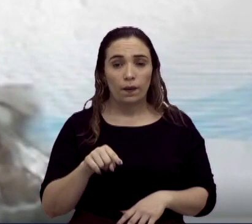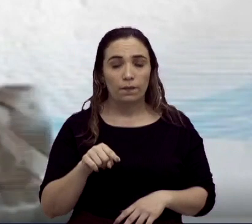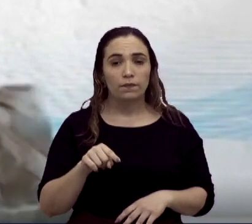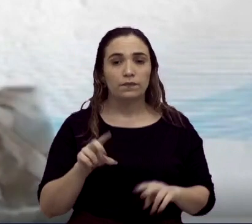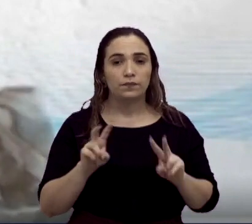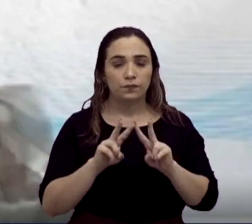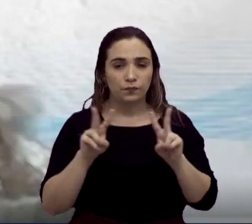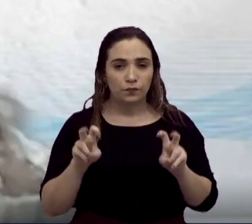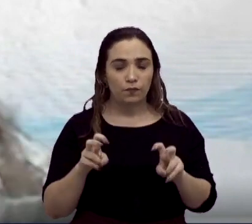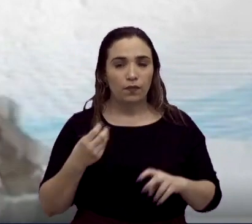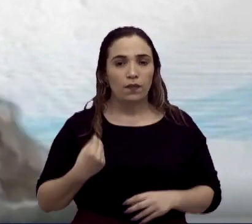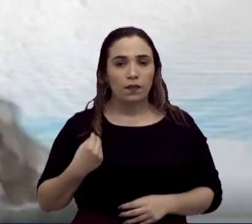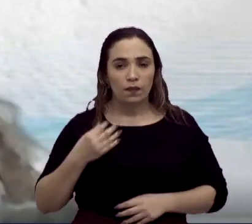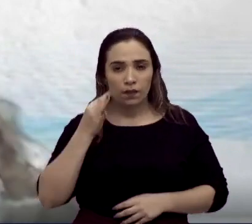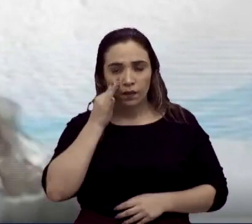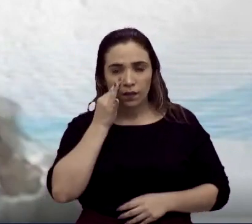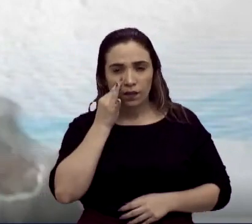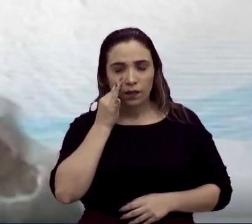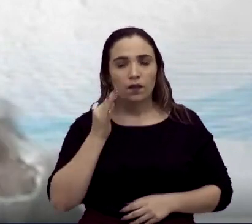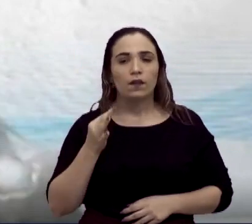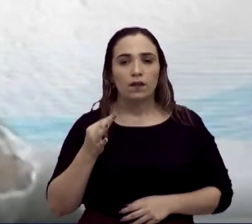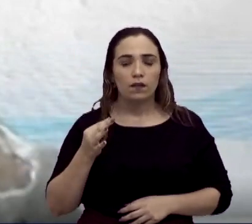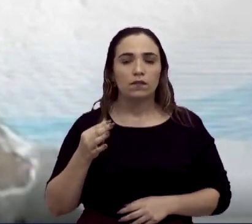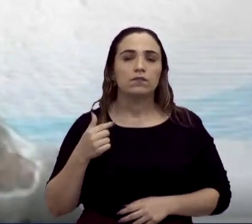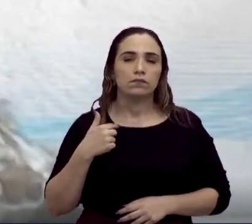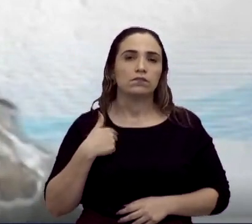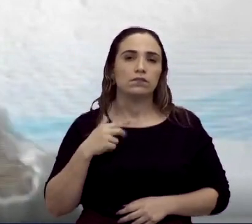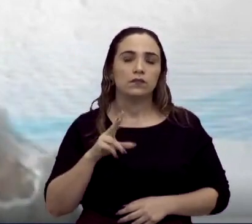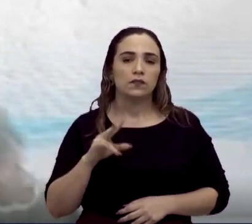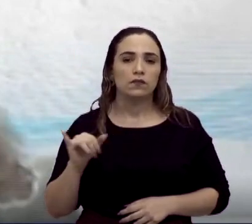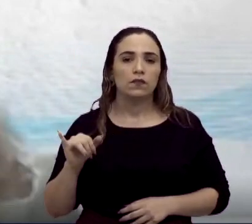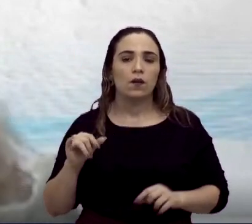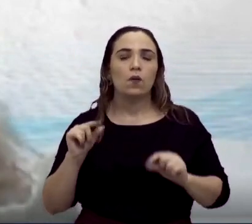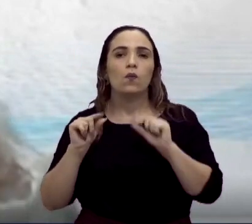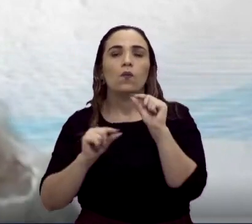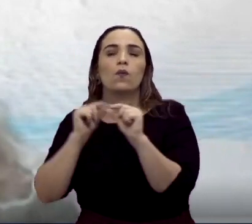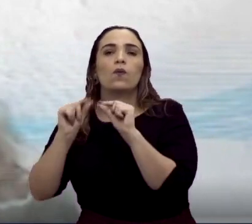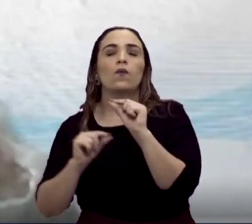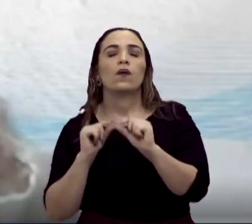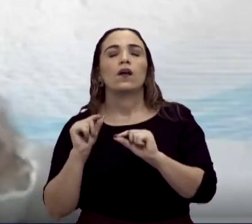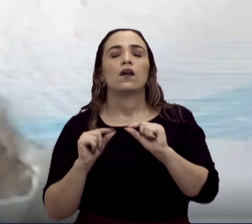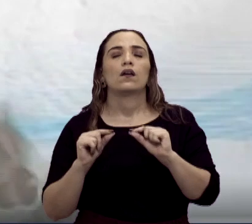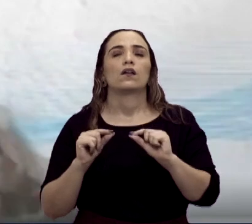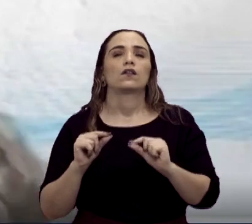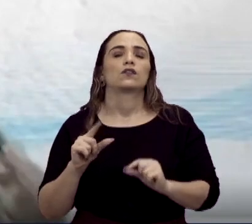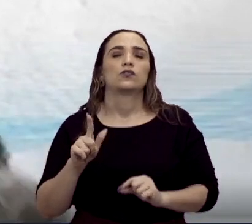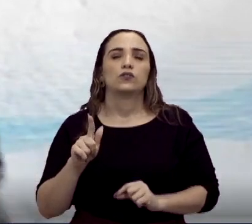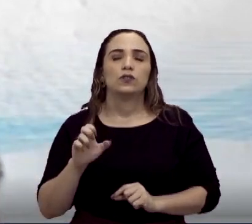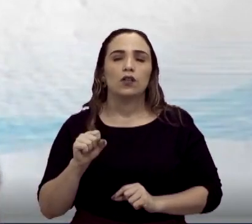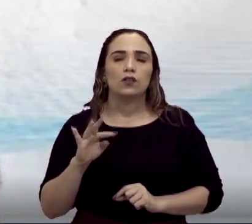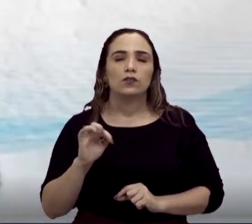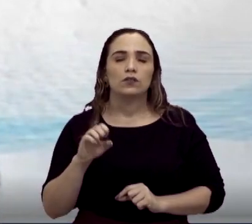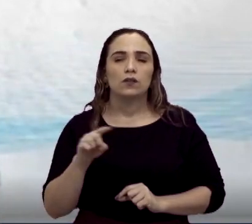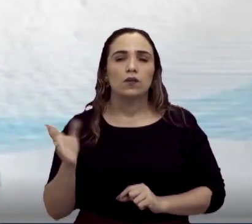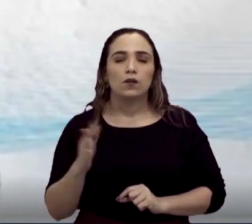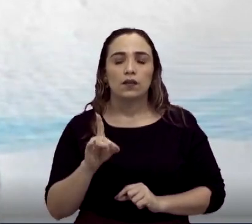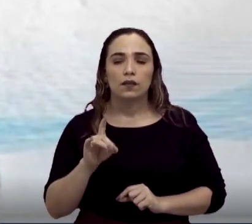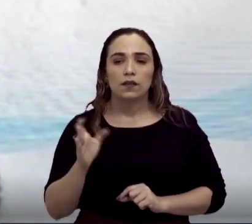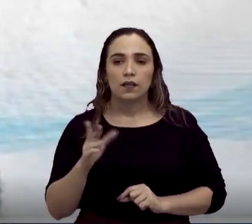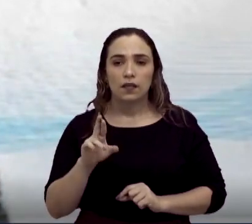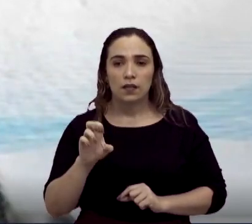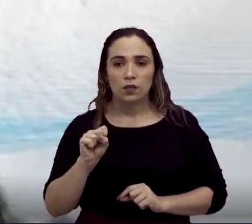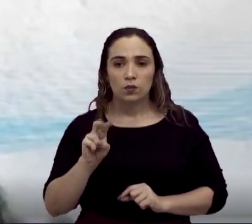nossa vivência, é um pouquinho do que eu vou falar do que é uma gestão por resultado. Então, vou projetar